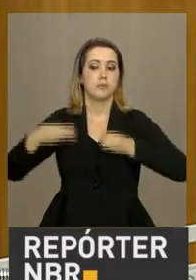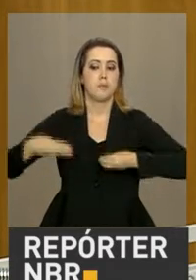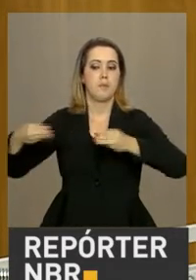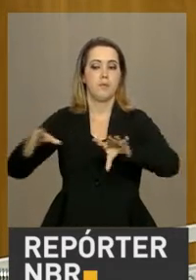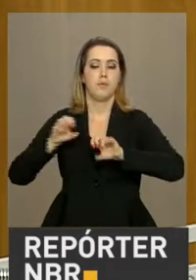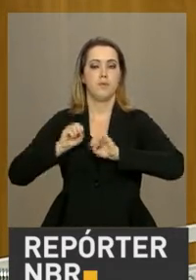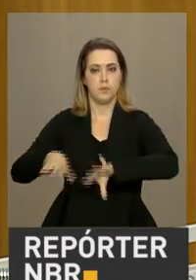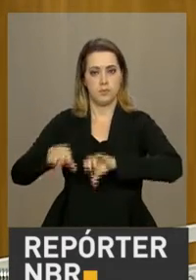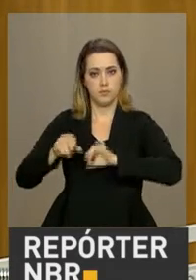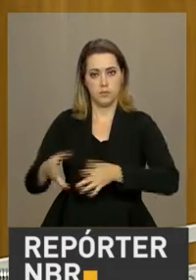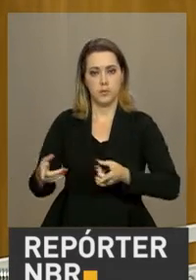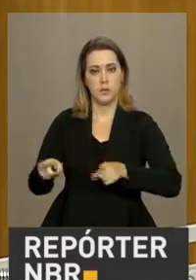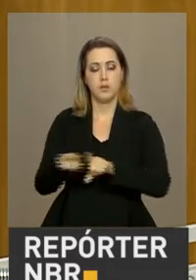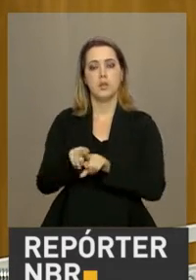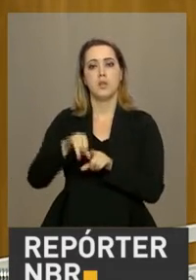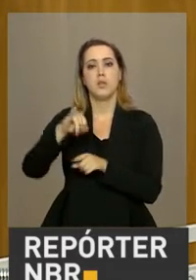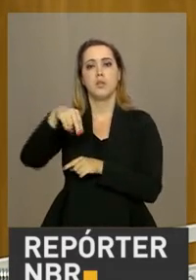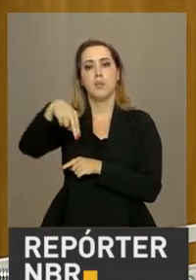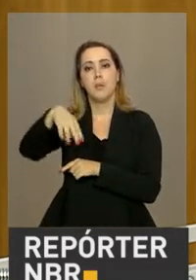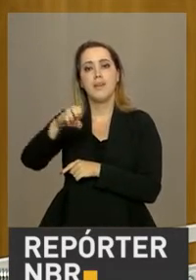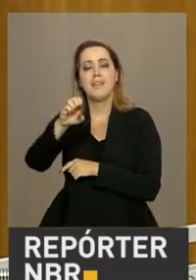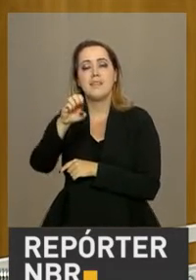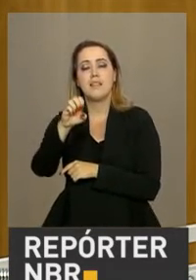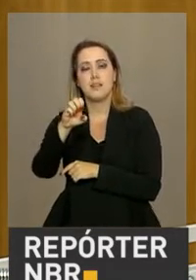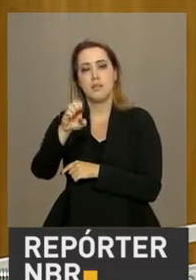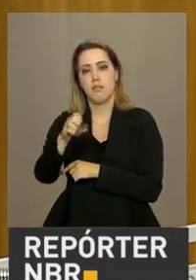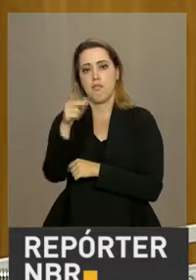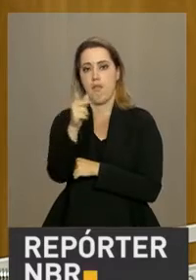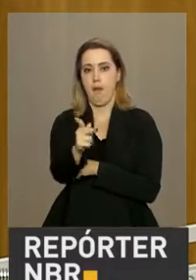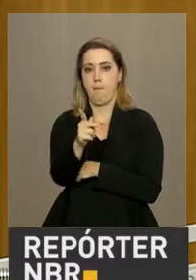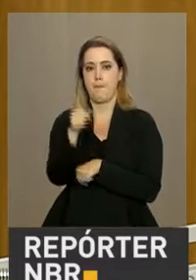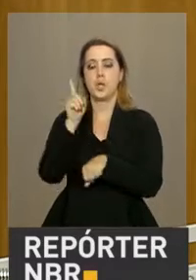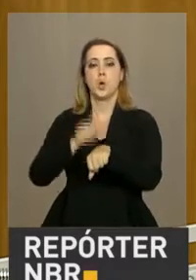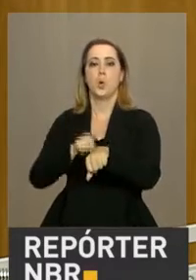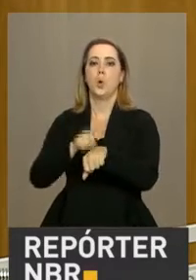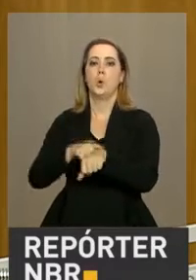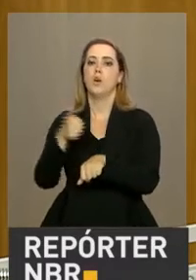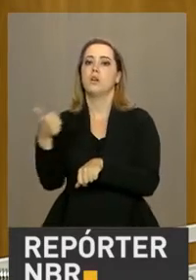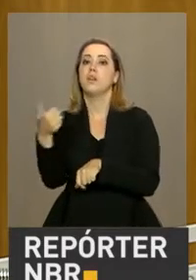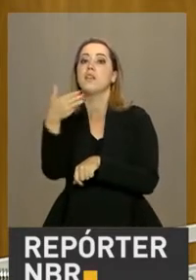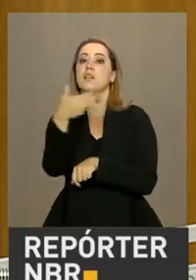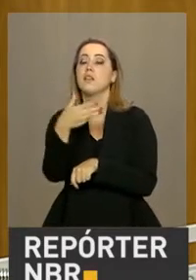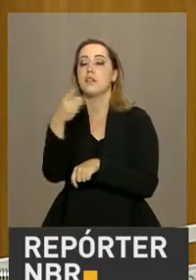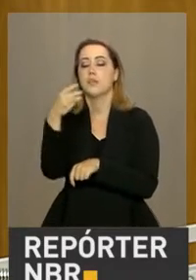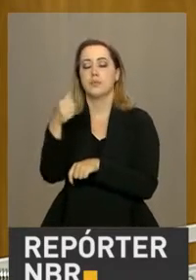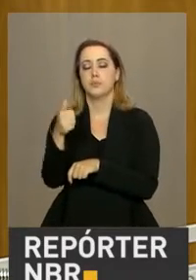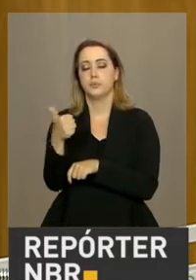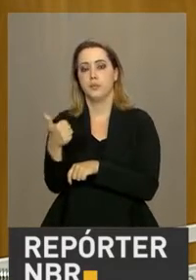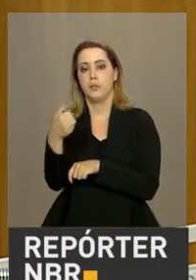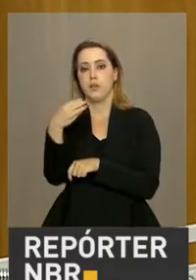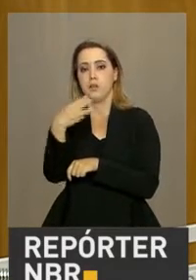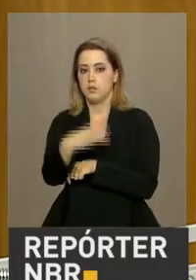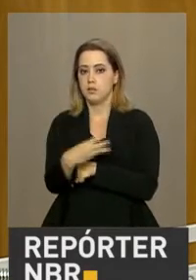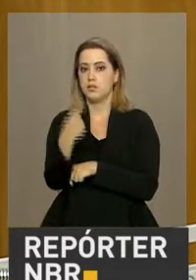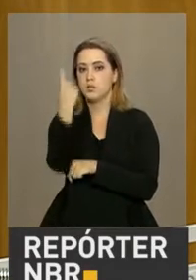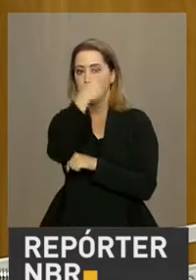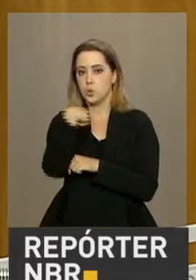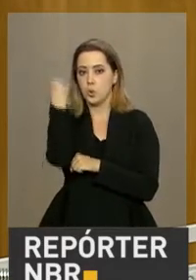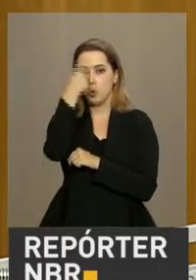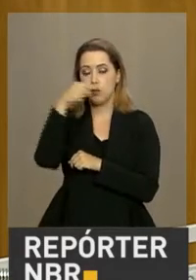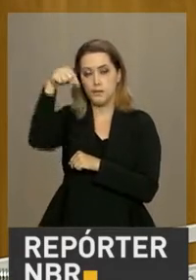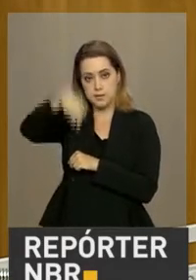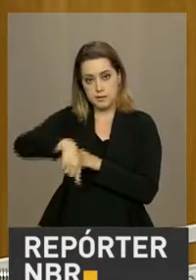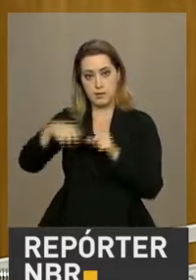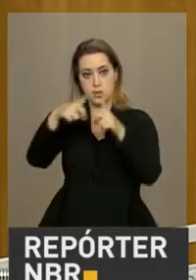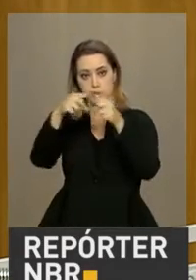educação e do inep a gente tem com hora de referência 13 horas de brasília e é importante que o aluno chega que